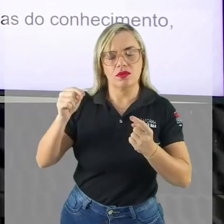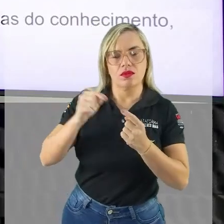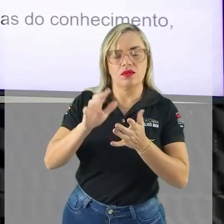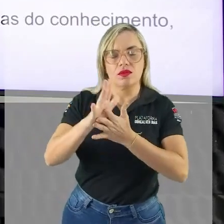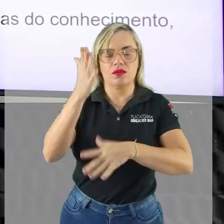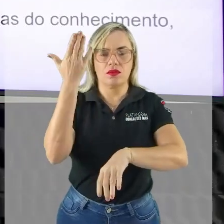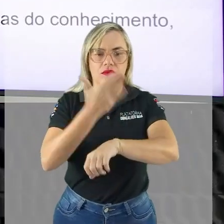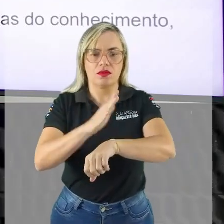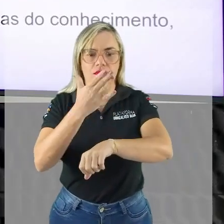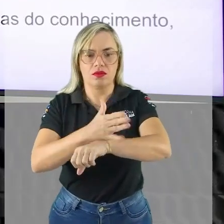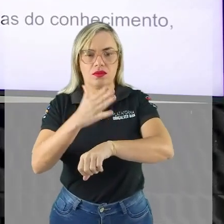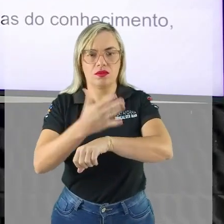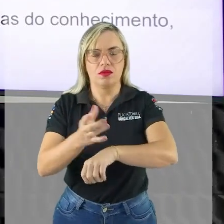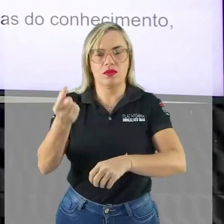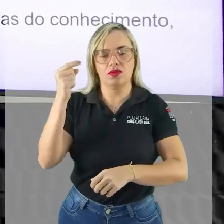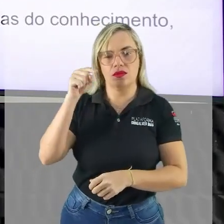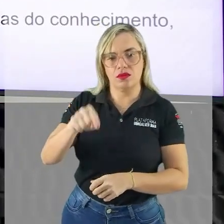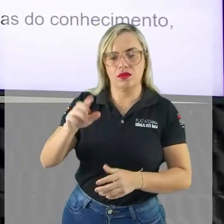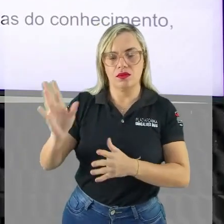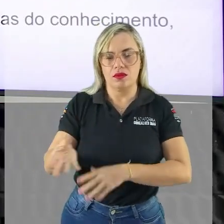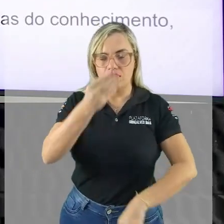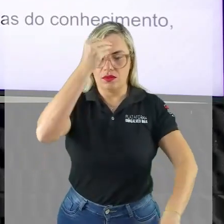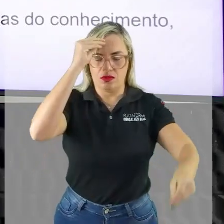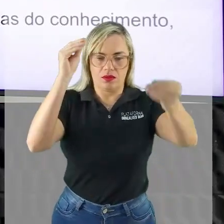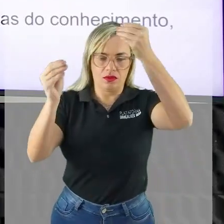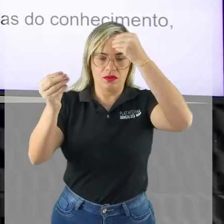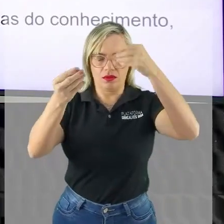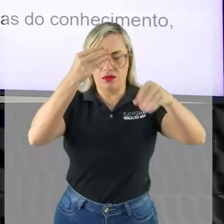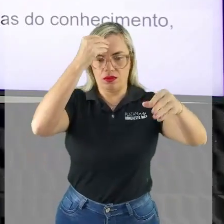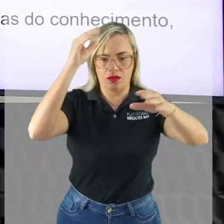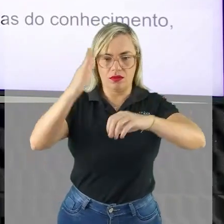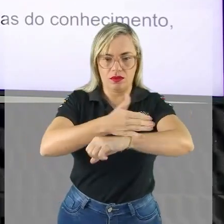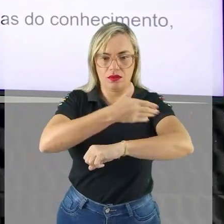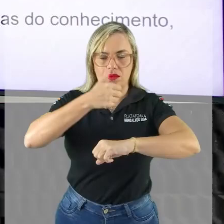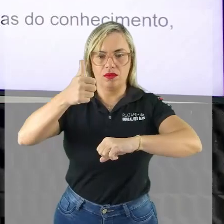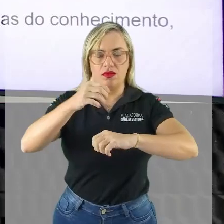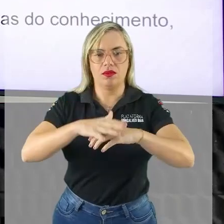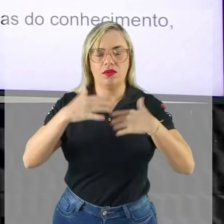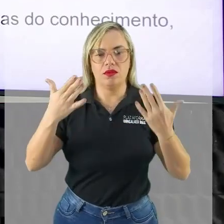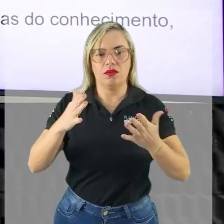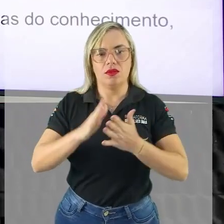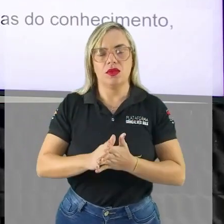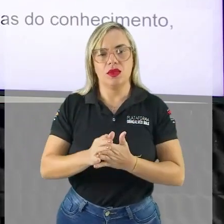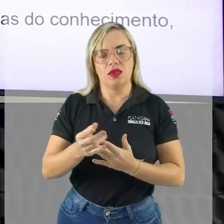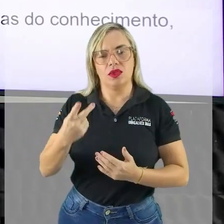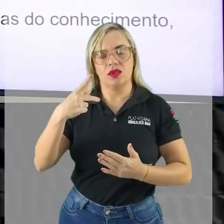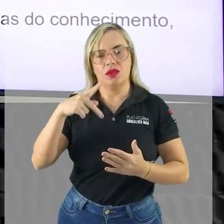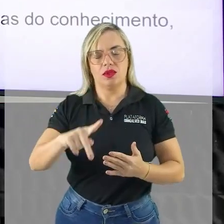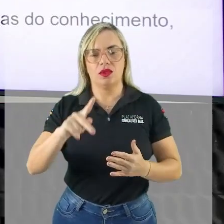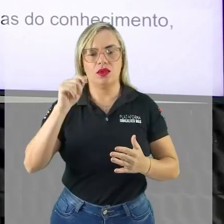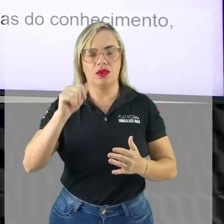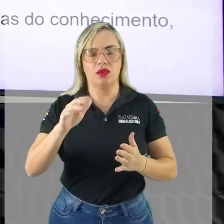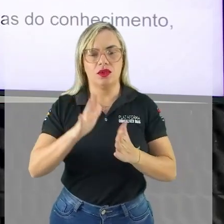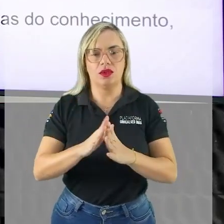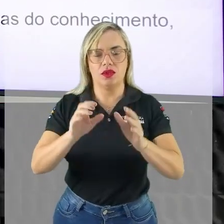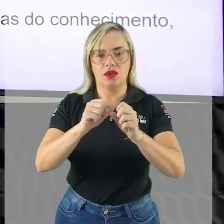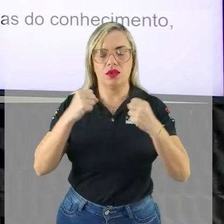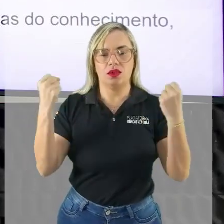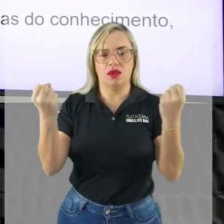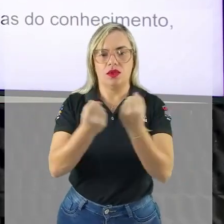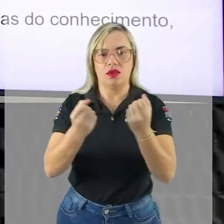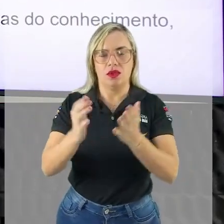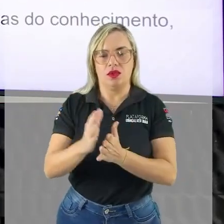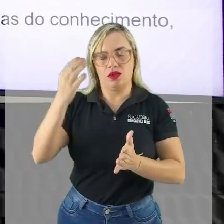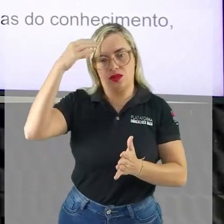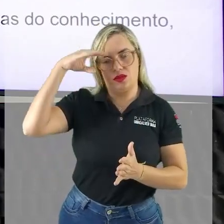bem práticas para você adquirir ou melhorar o seu repertório sociocultural, tranquilo?